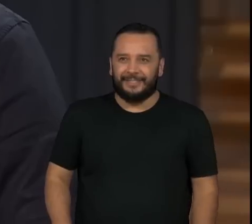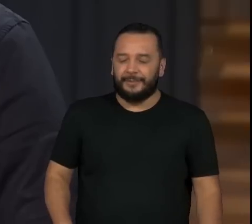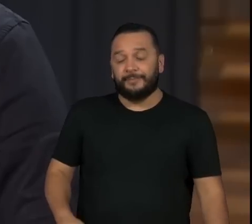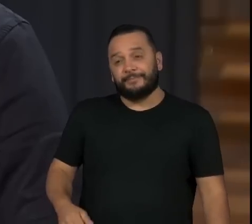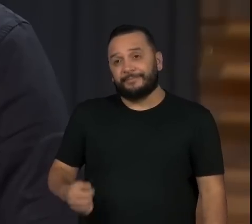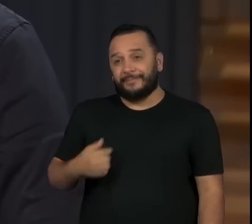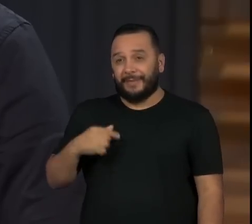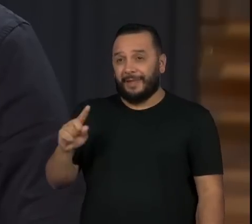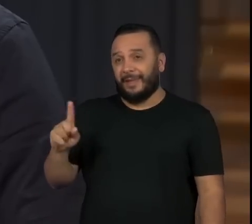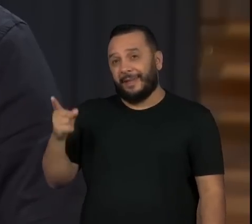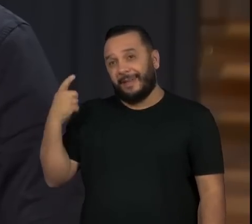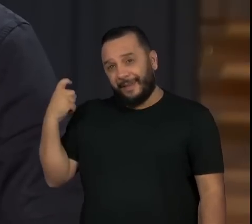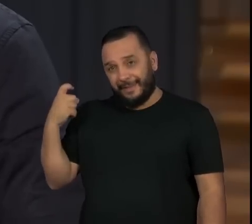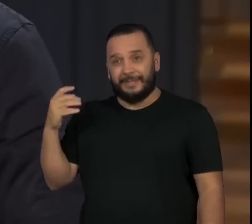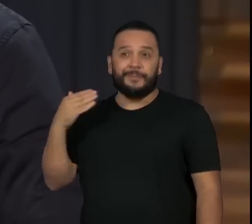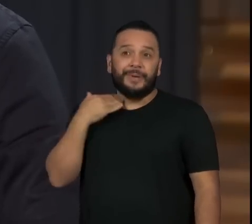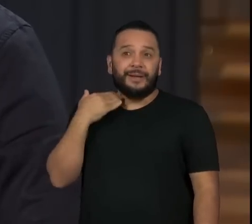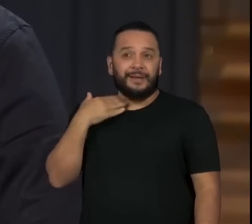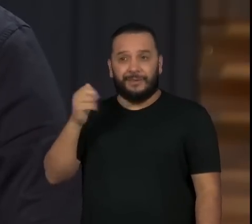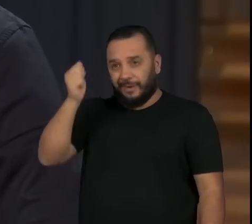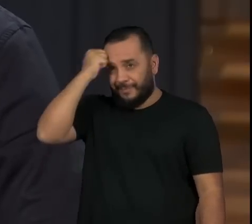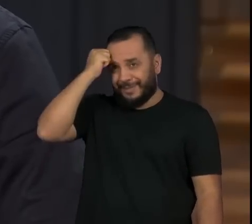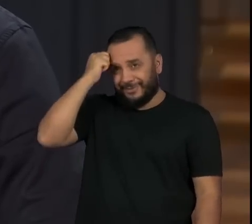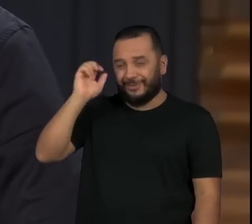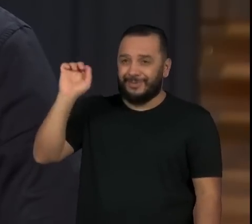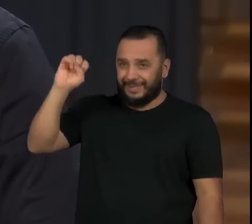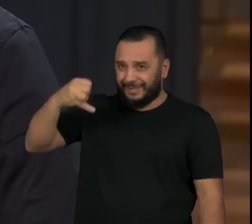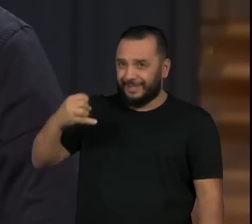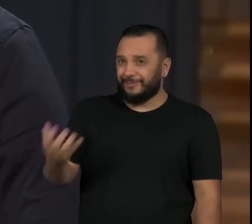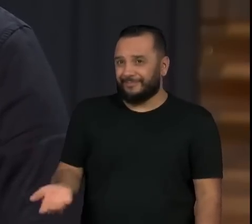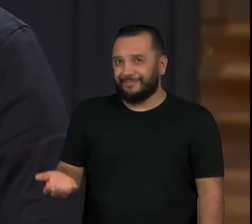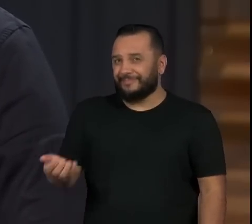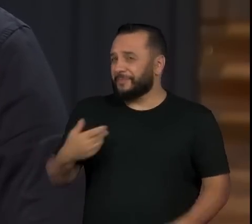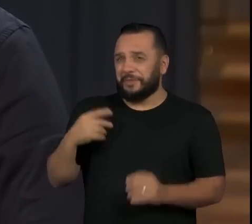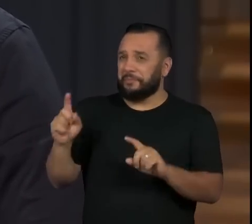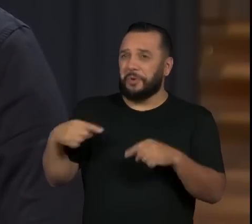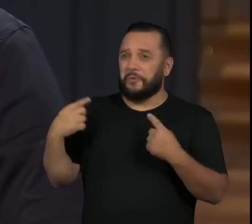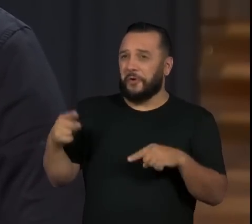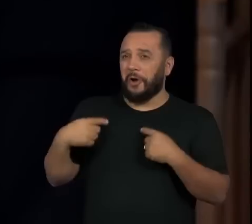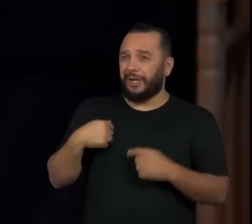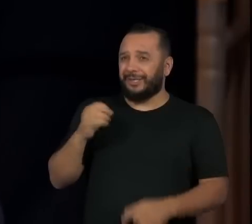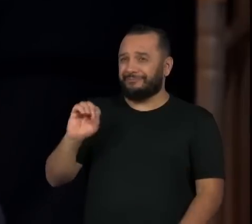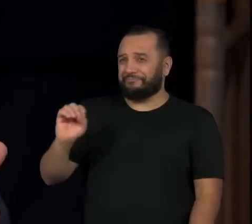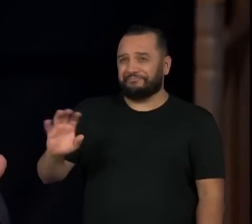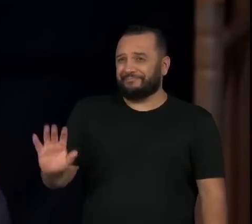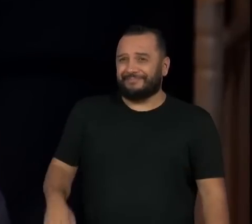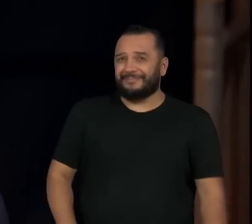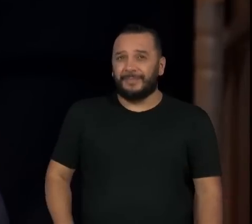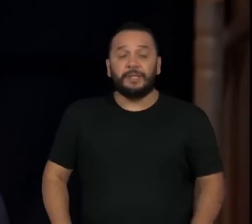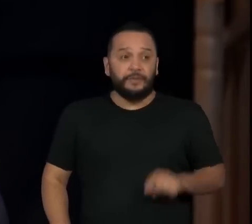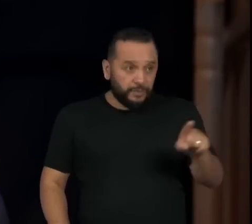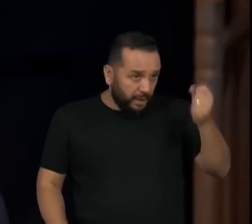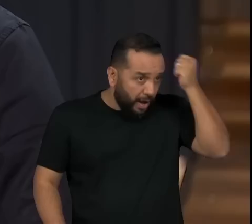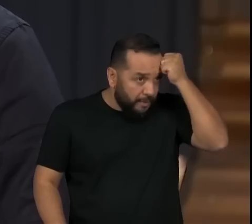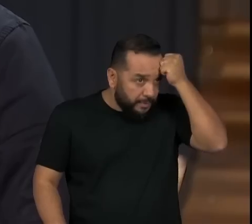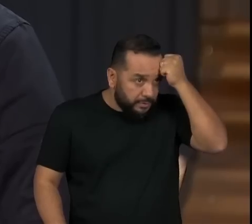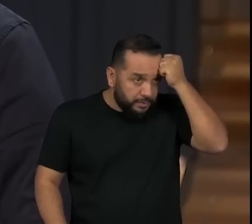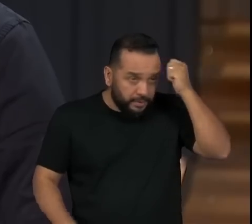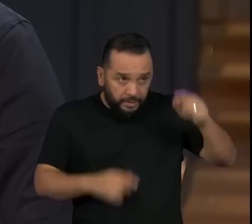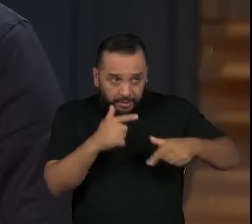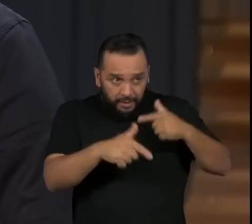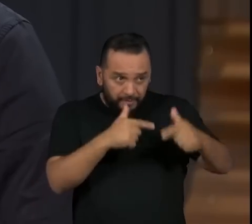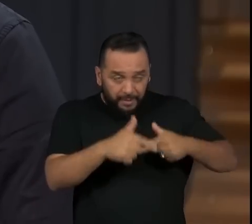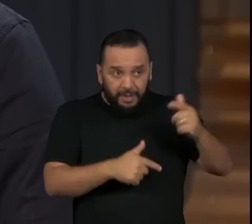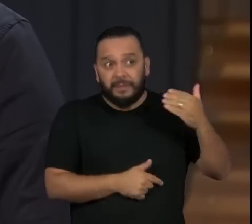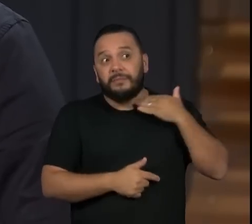Ex-banqueiro arrependido, com certeza, né? Mas não me provoca nenhuma grande emoção. Porque você tem arrependimento